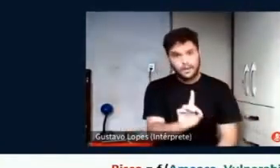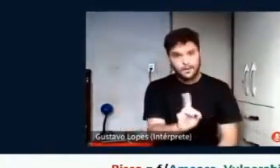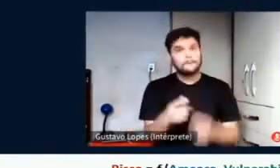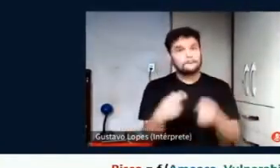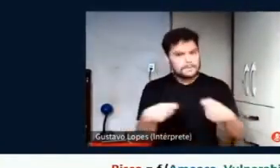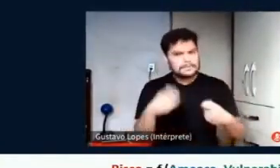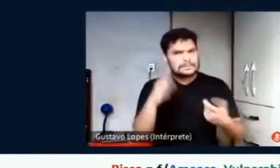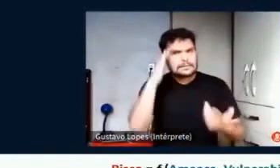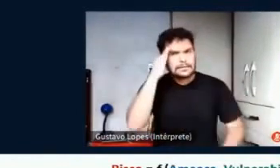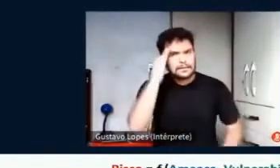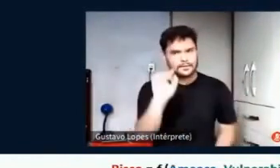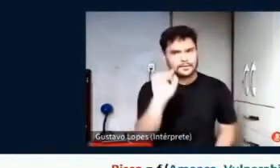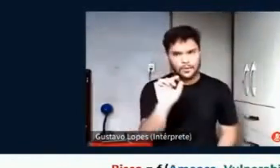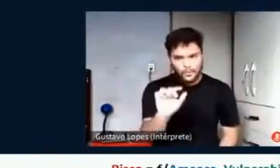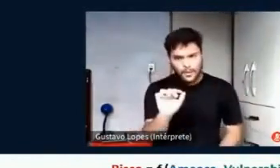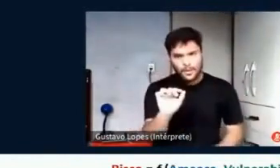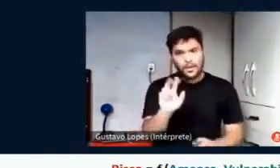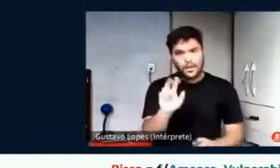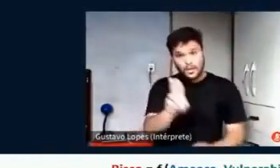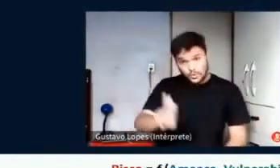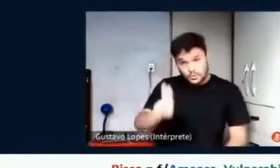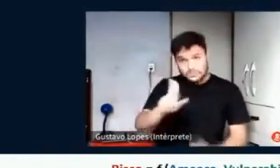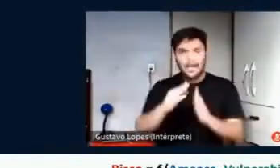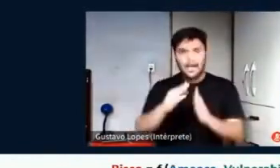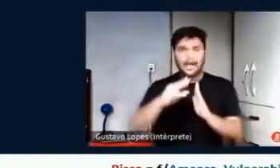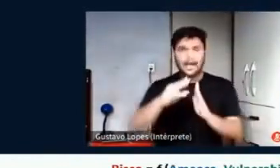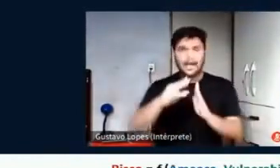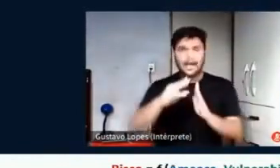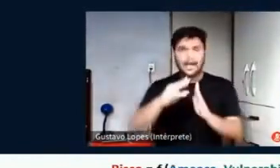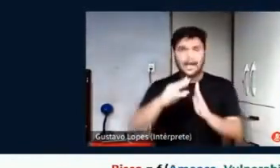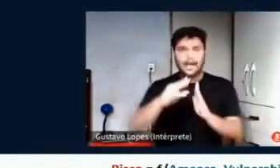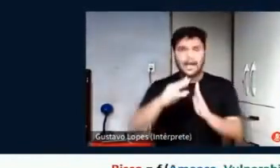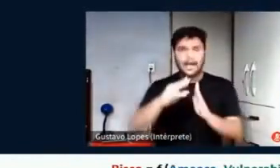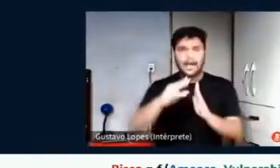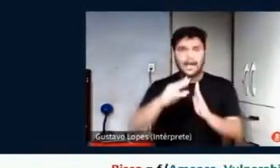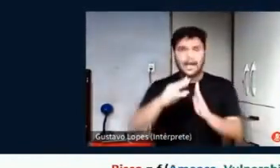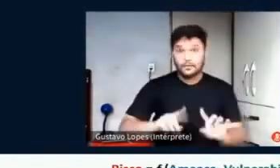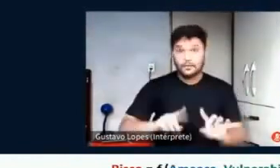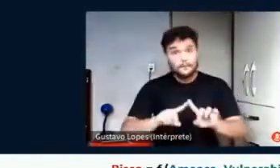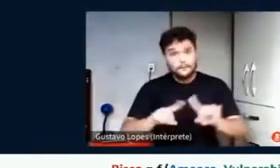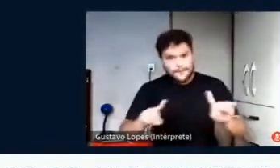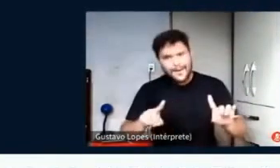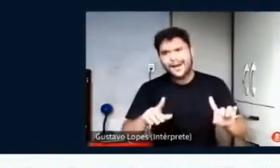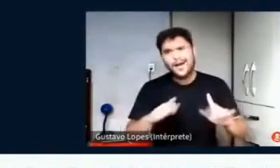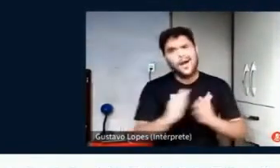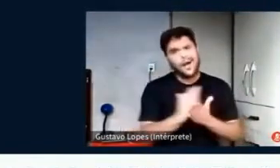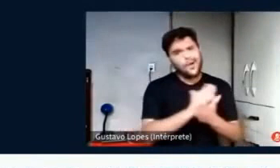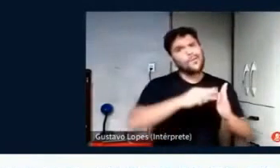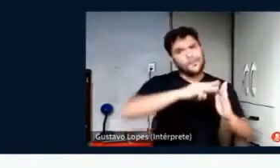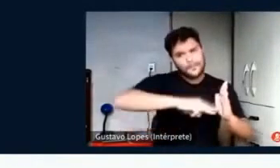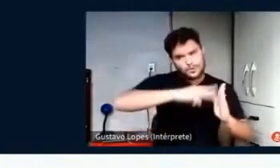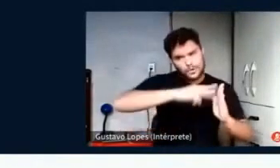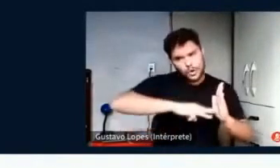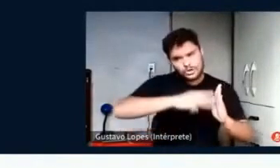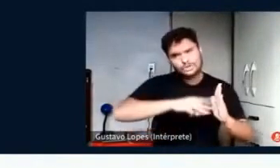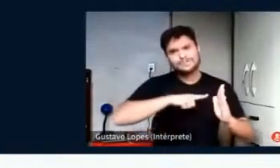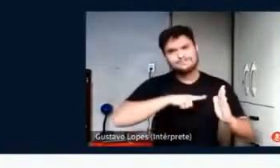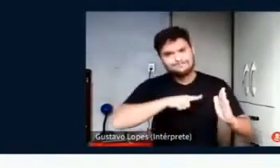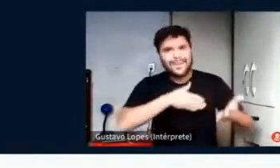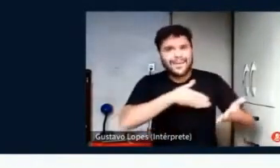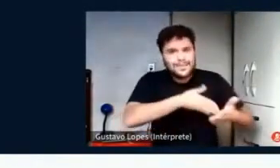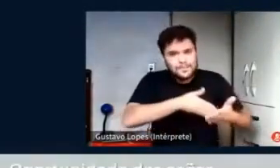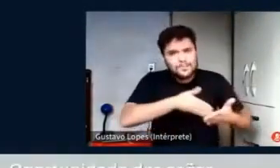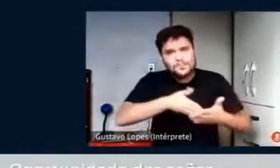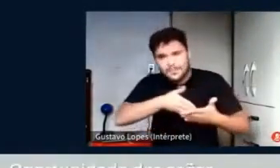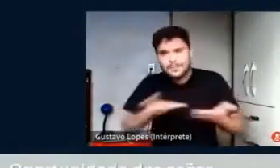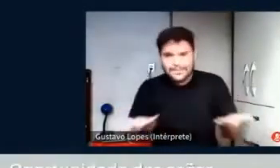e utilizar metodologias, adequar, mas, obviamente, os modelos vão estar limitados, né?